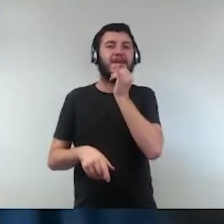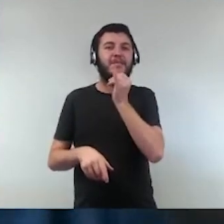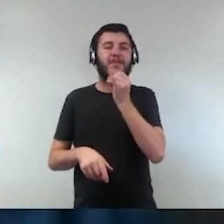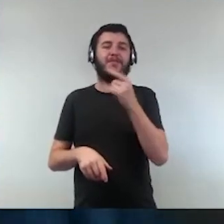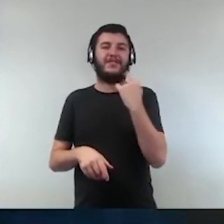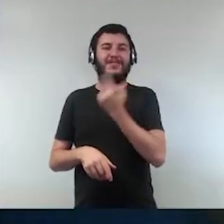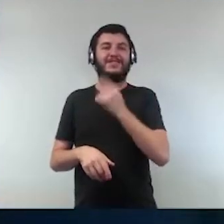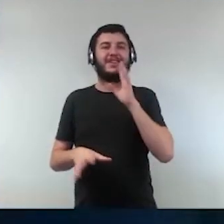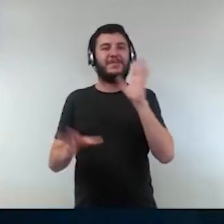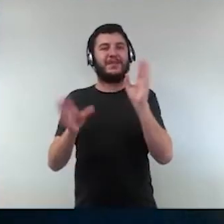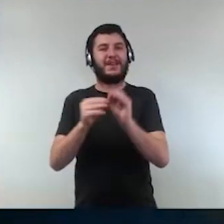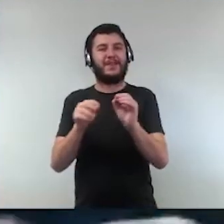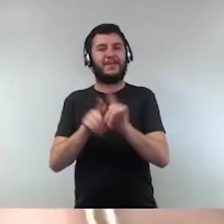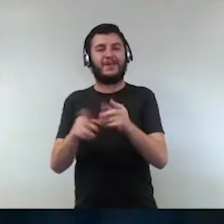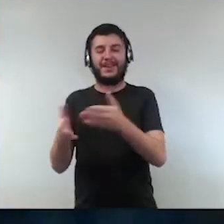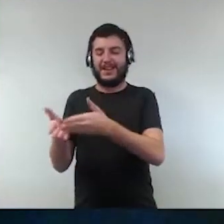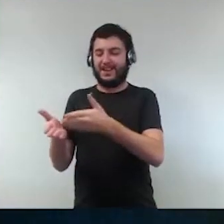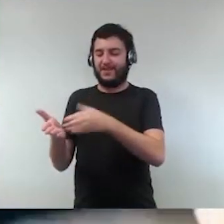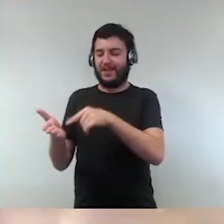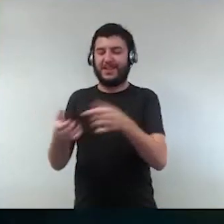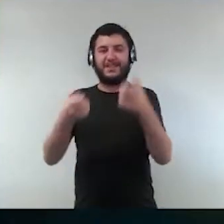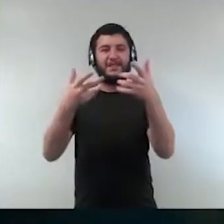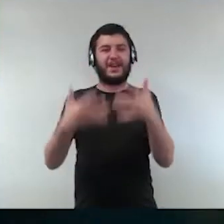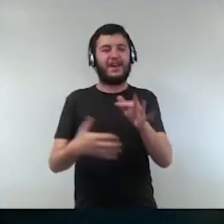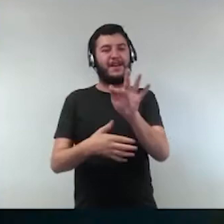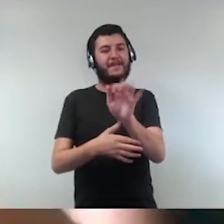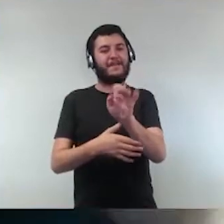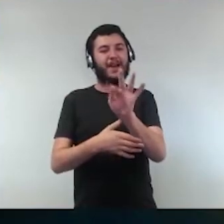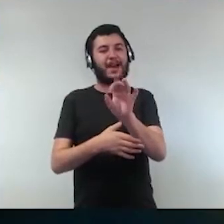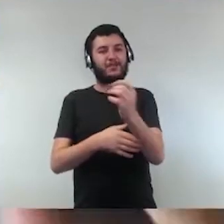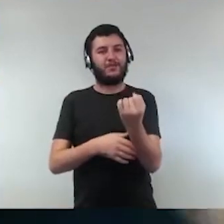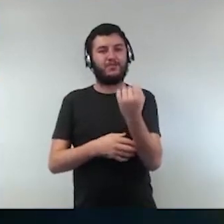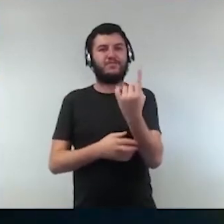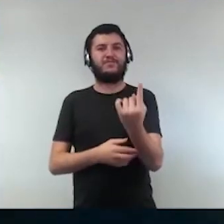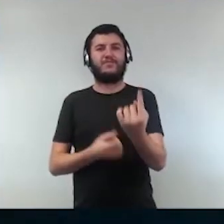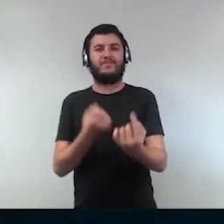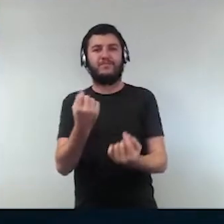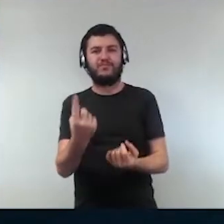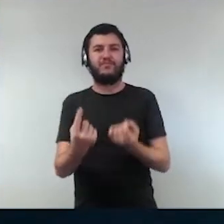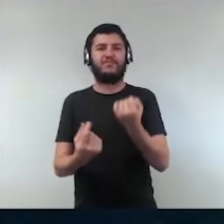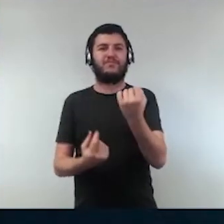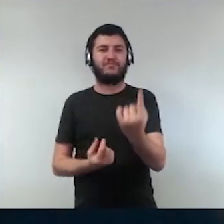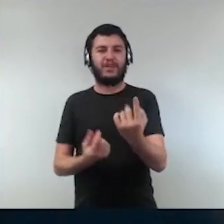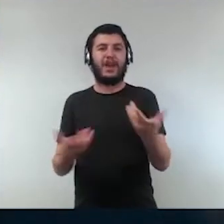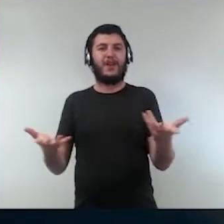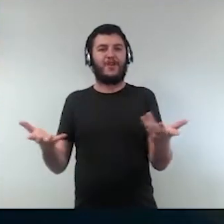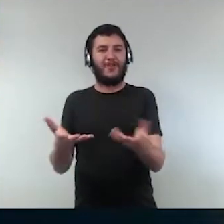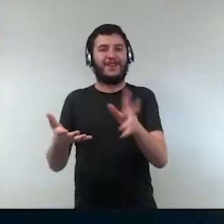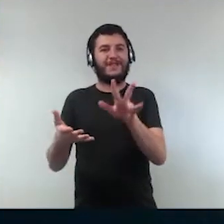livros sobre o que é um fato extraordinário, o que é caso fortuito, o que é força maior, tudo isso tem que ser